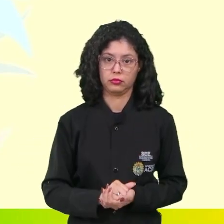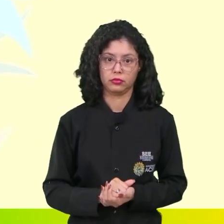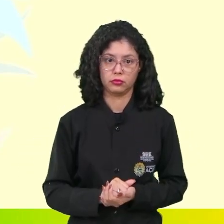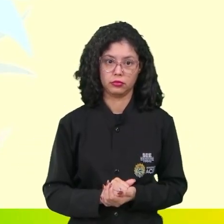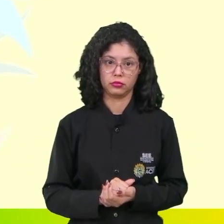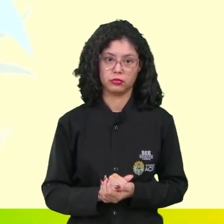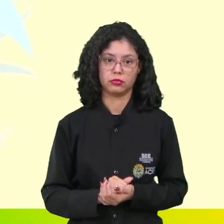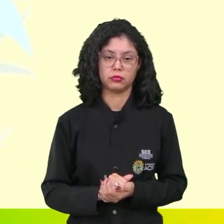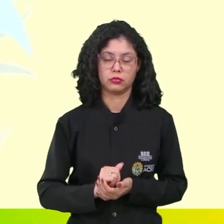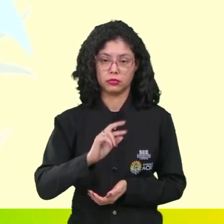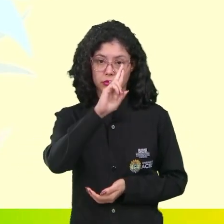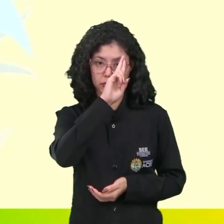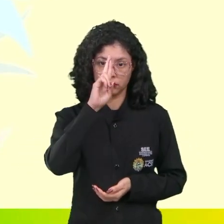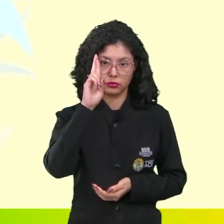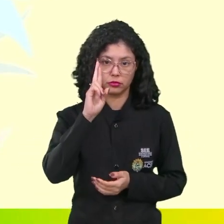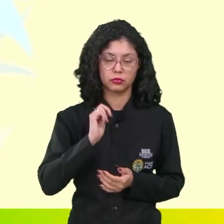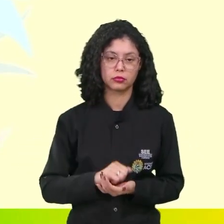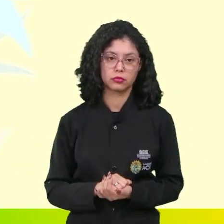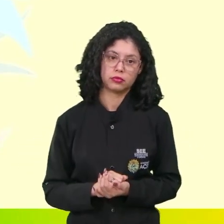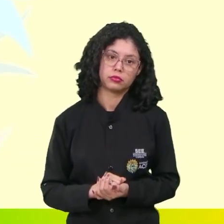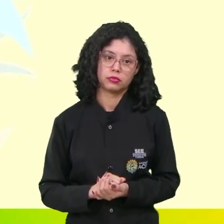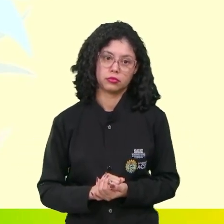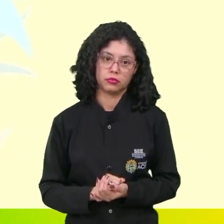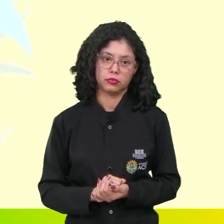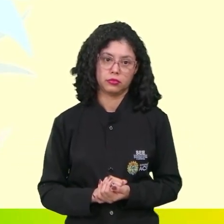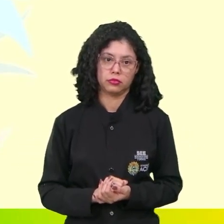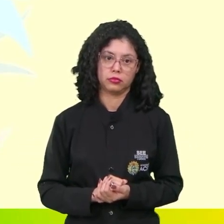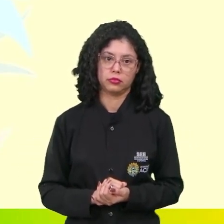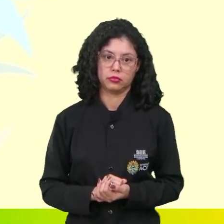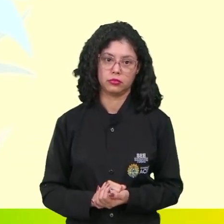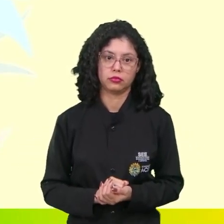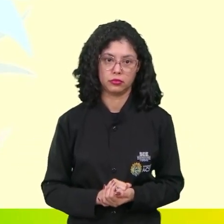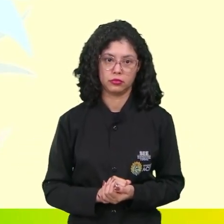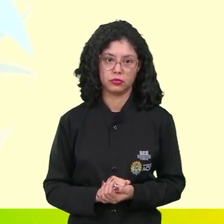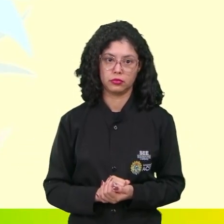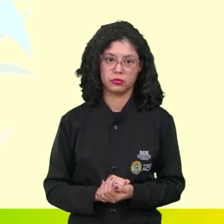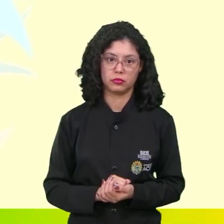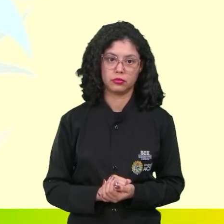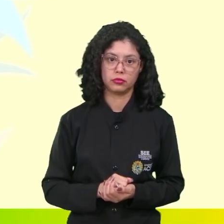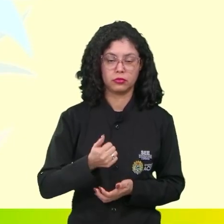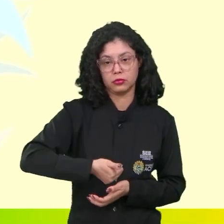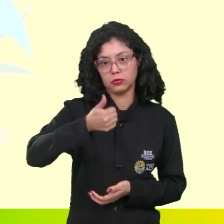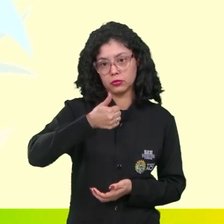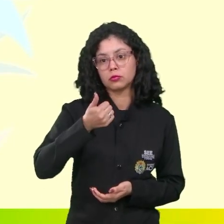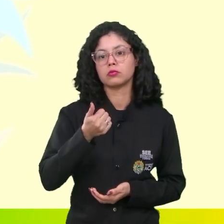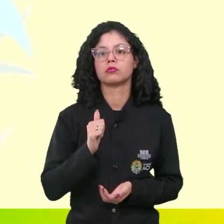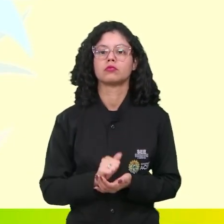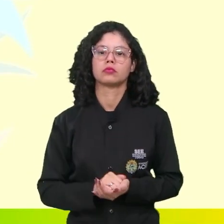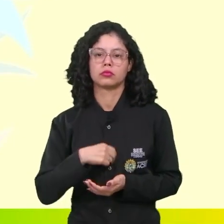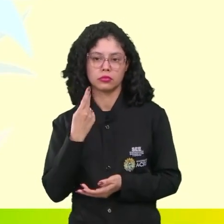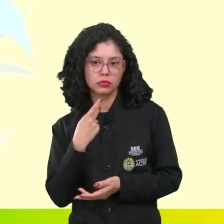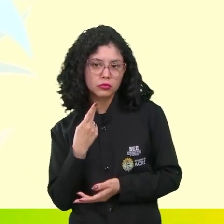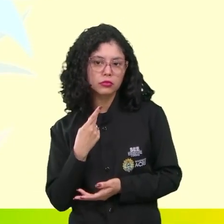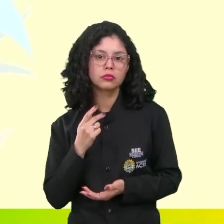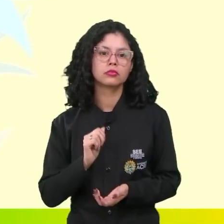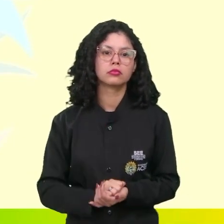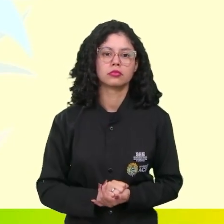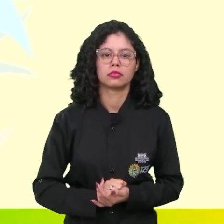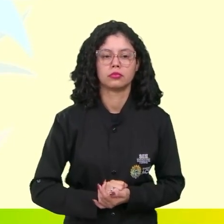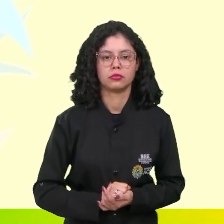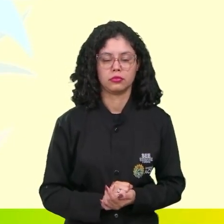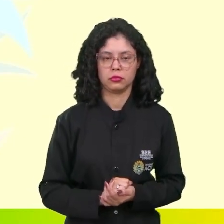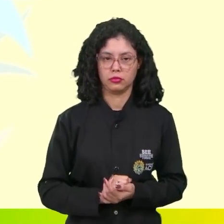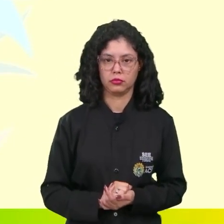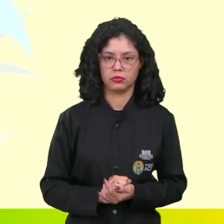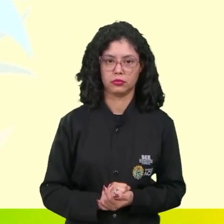o histórico de navegação. Depois, pode analisar também a questão das interações, das curtidas, dos